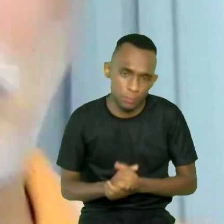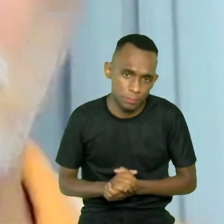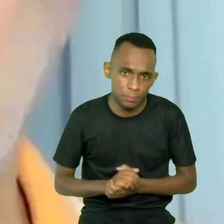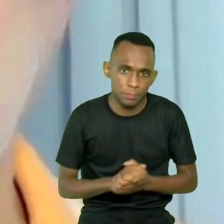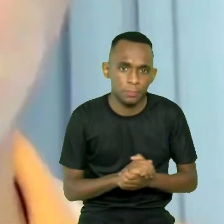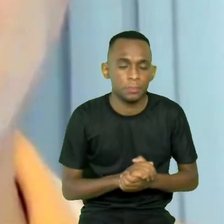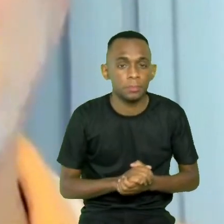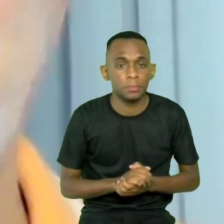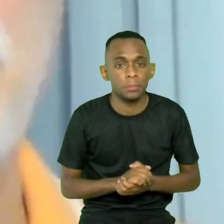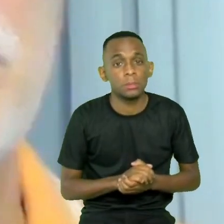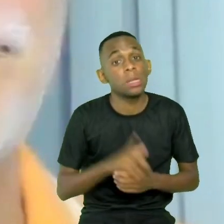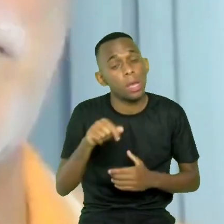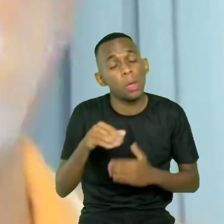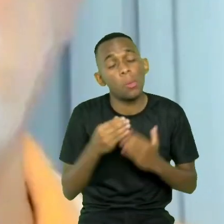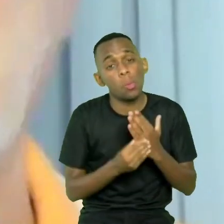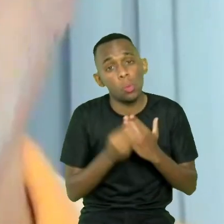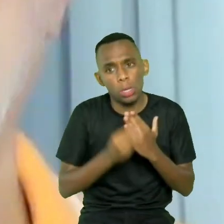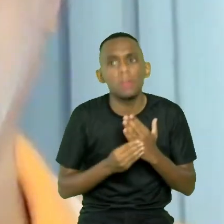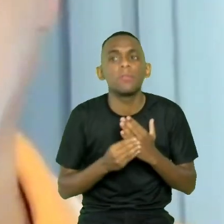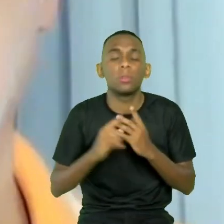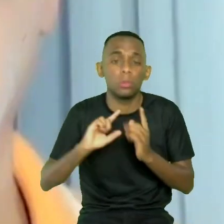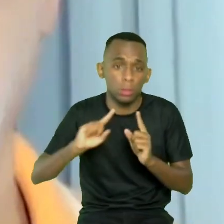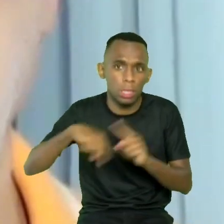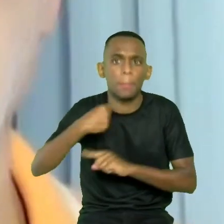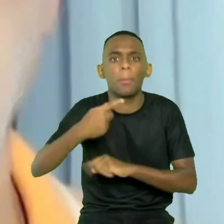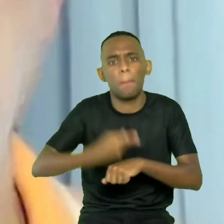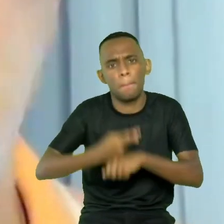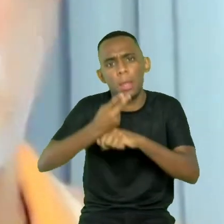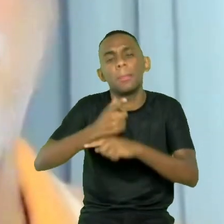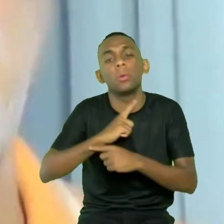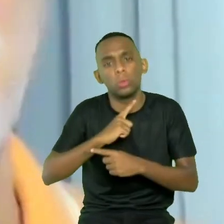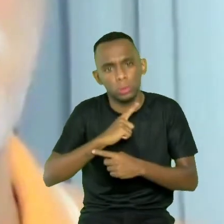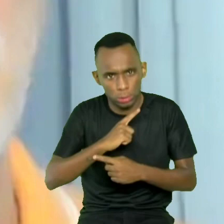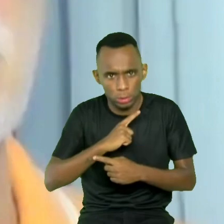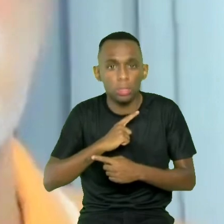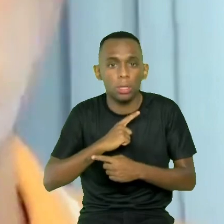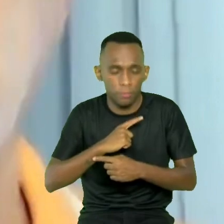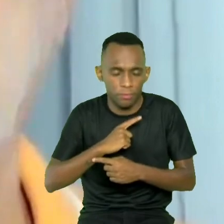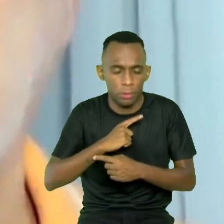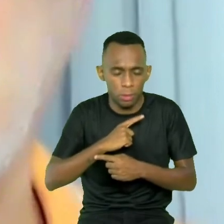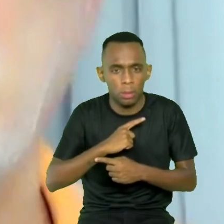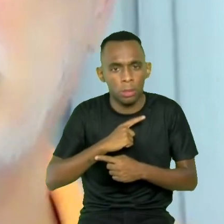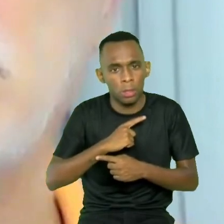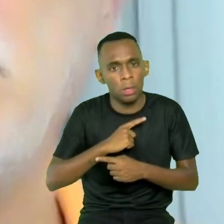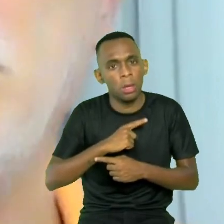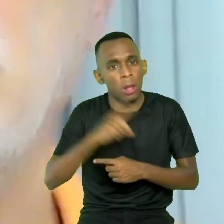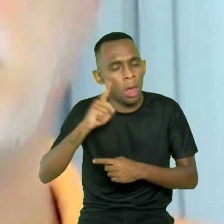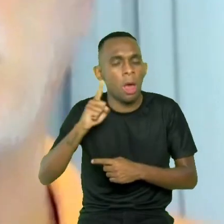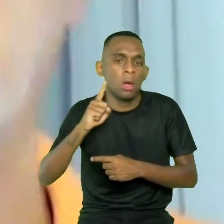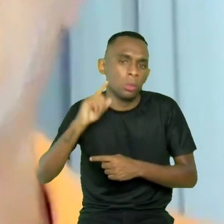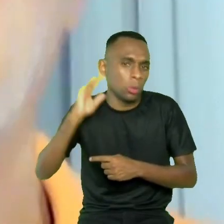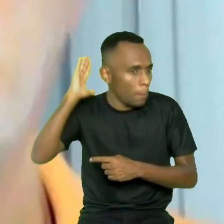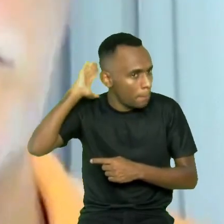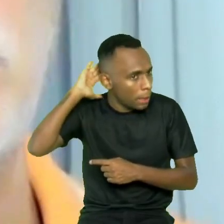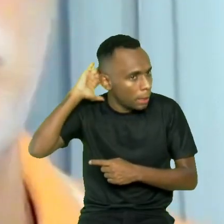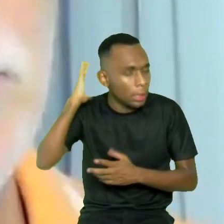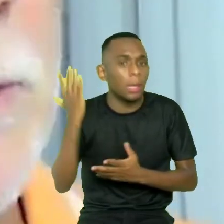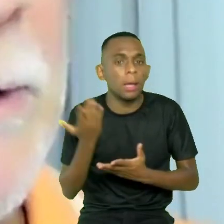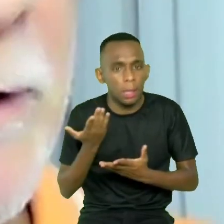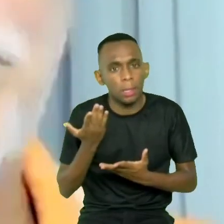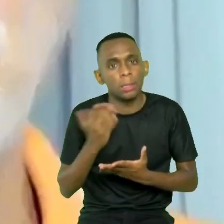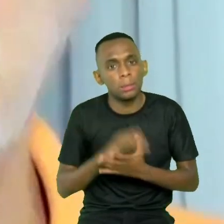Foi um livro que depois ele foi premiado, ainda inédito, ele foi premiado lá no Paraná, e aí eu acabei